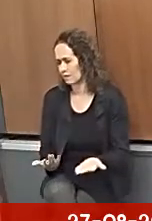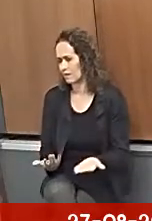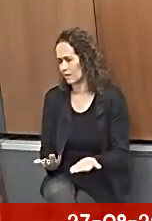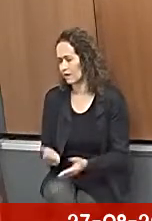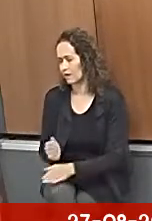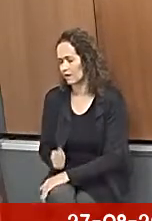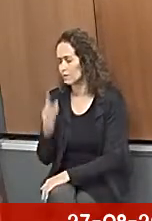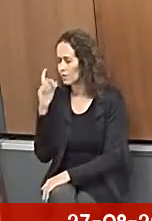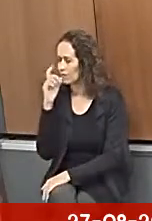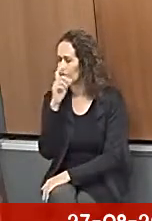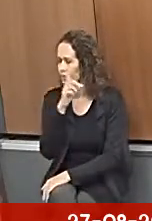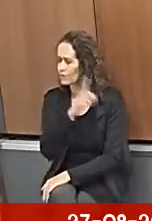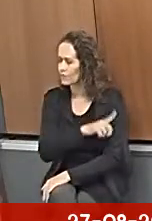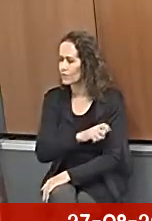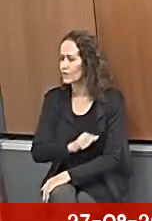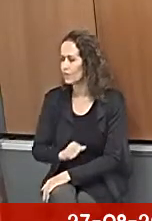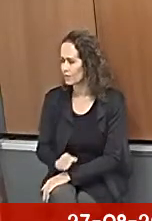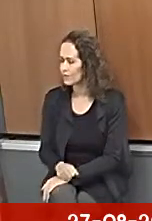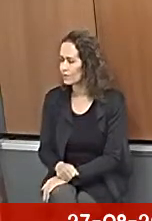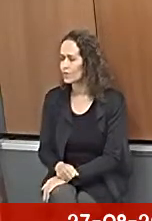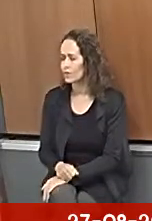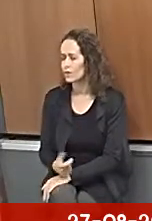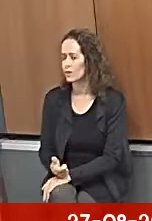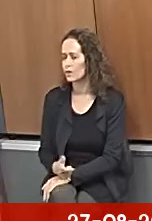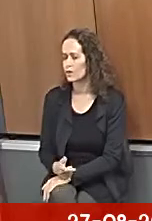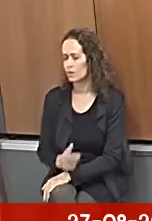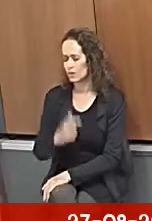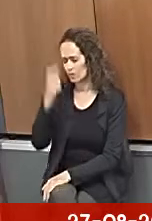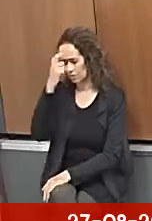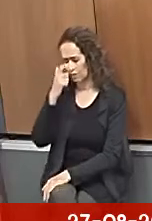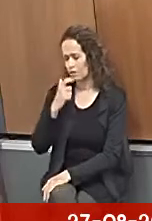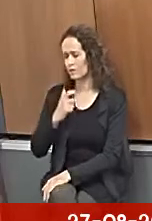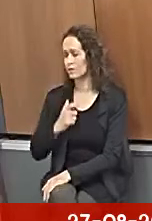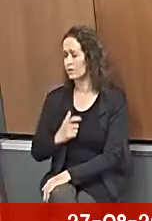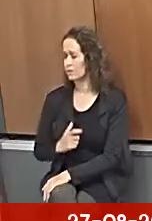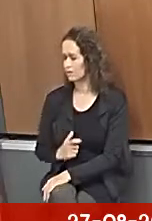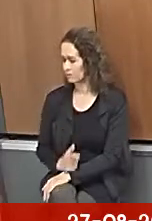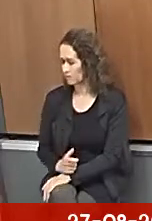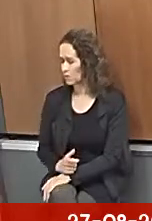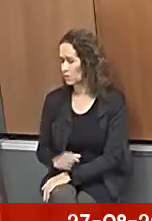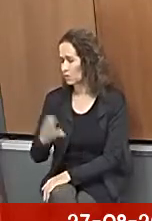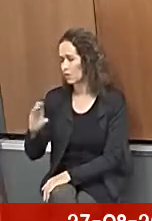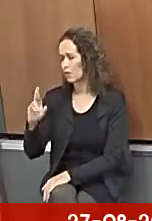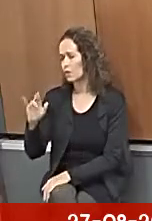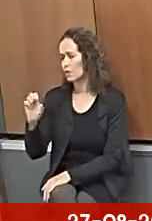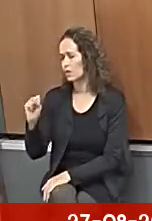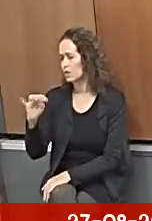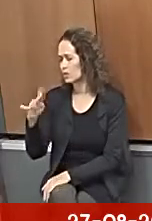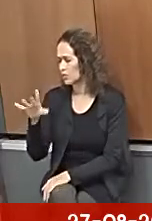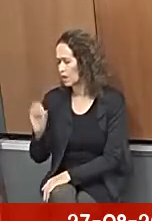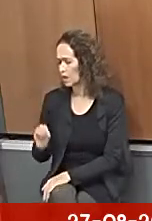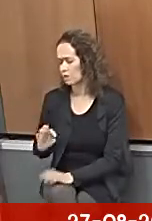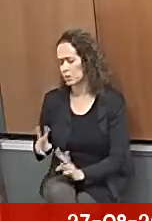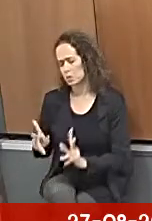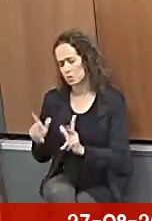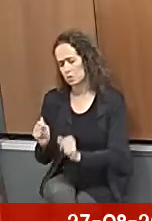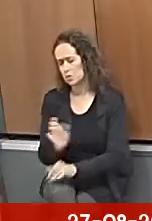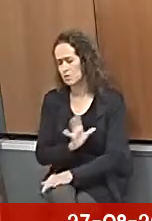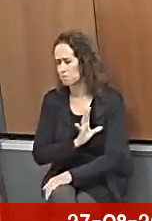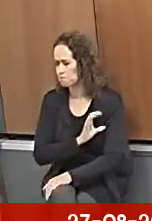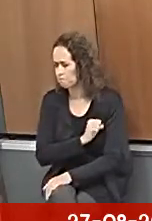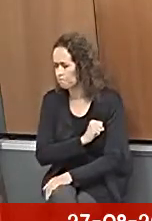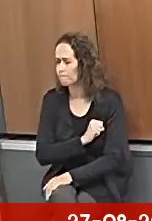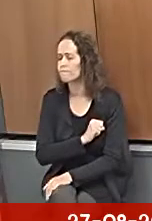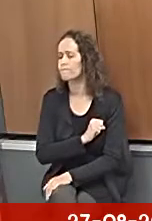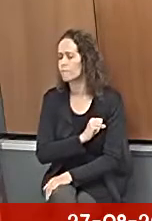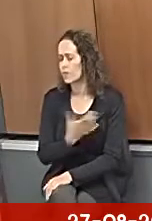gabarito da conduta do cristiano essa pessoa querida na sociedade como todos são independentes eo cristiano ou sou eu